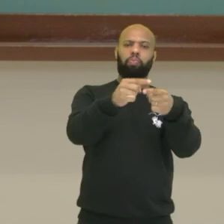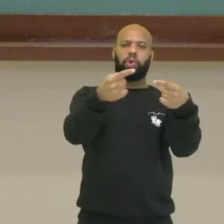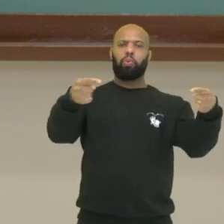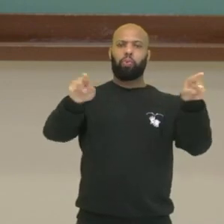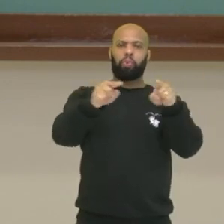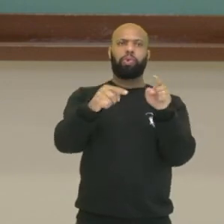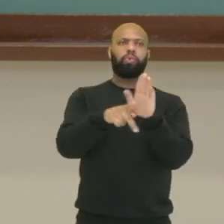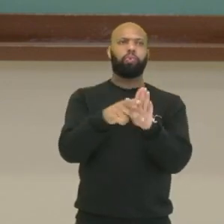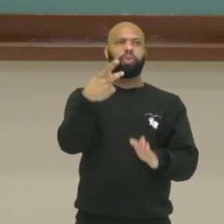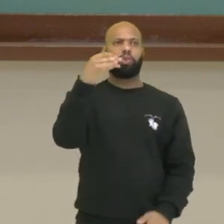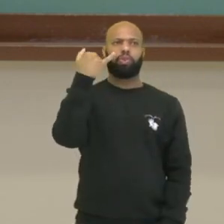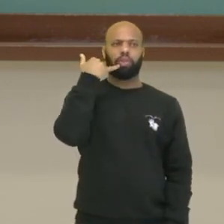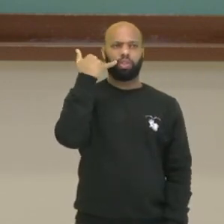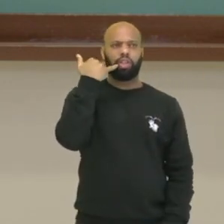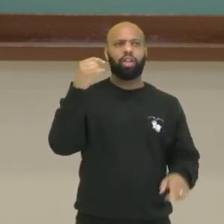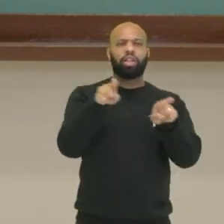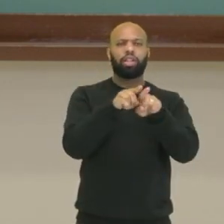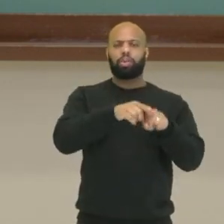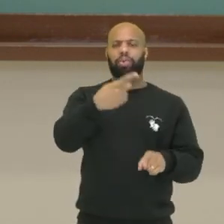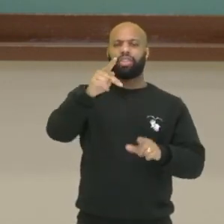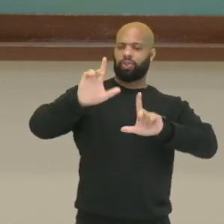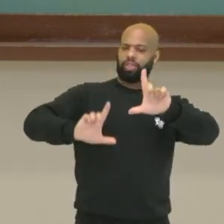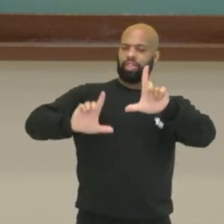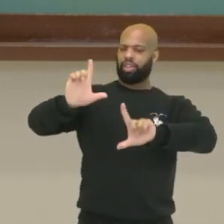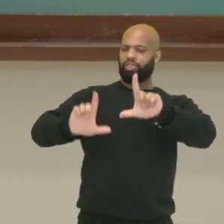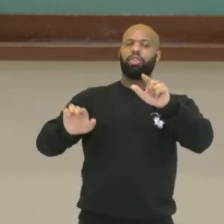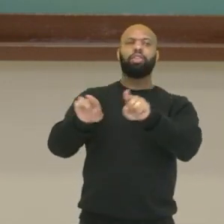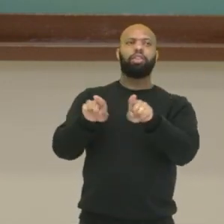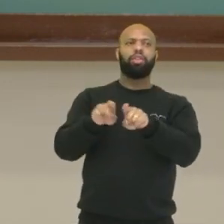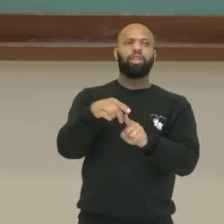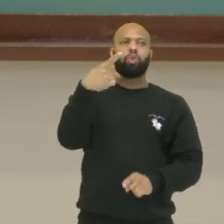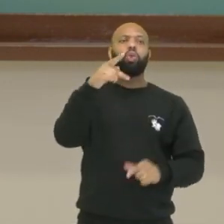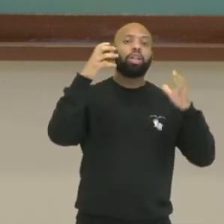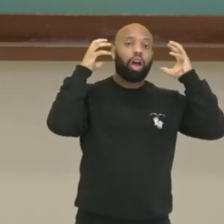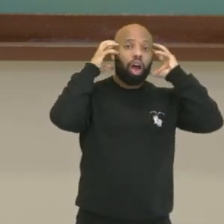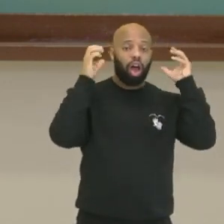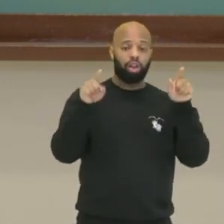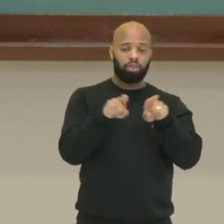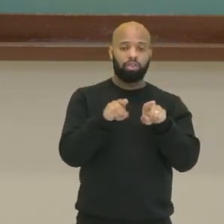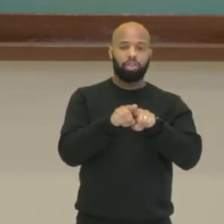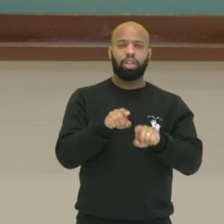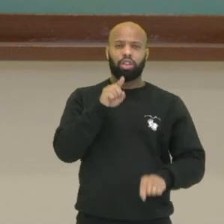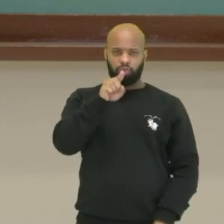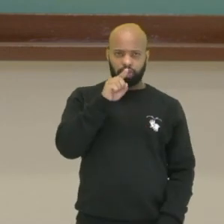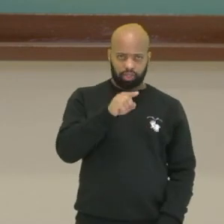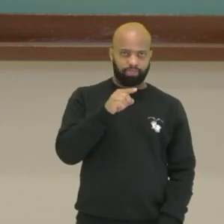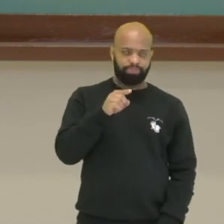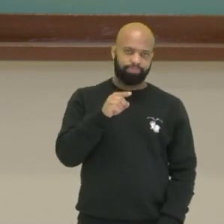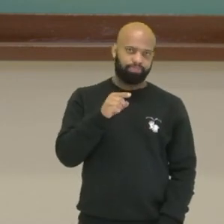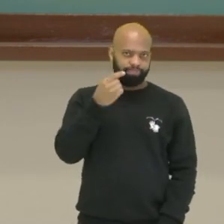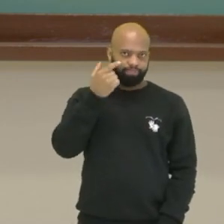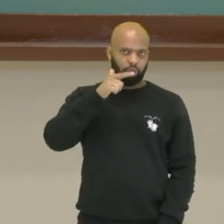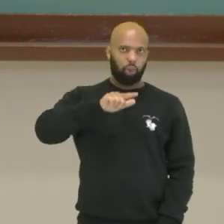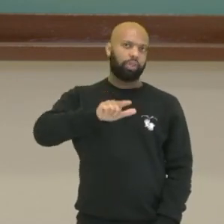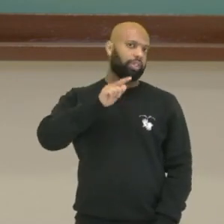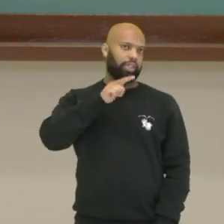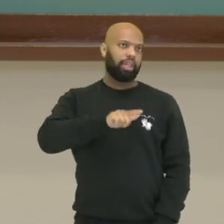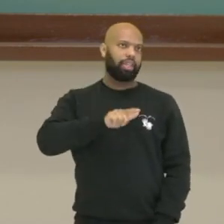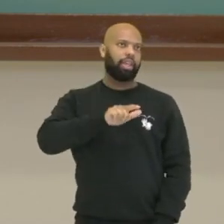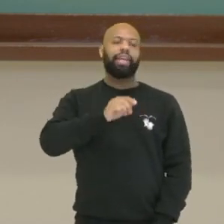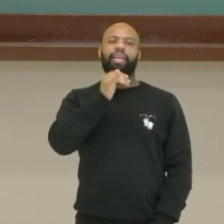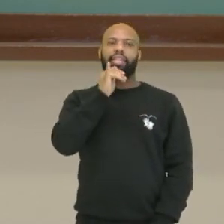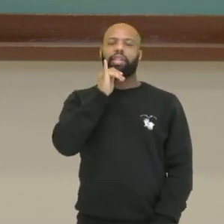seu celular, na sua televisão, no seu rádio, você realmente ouve a música? Ou você está